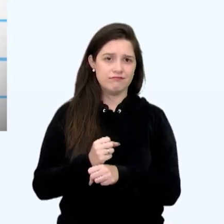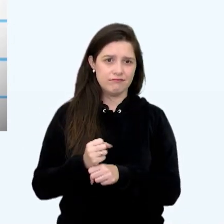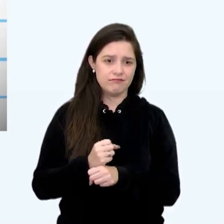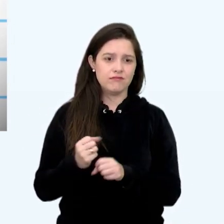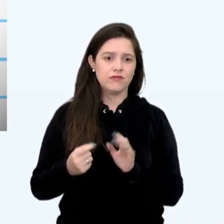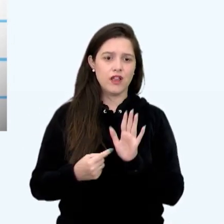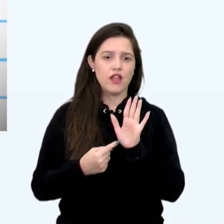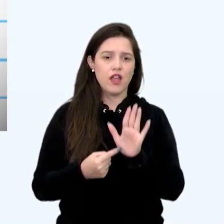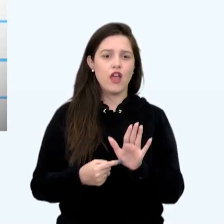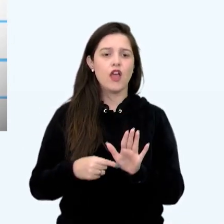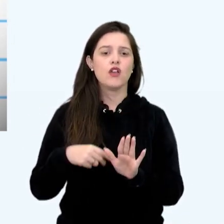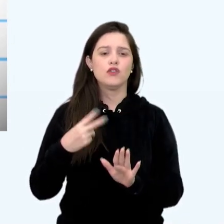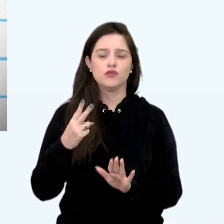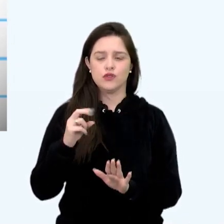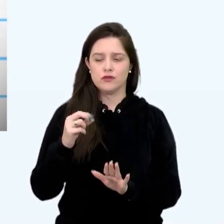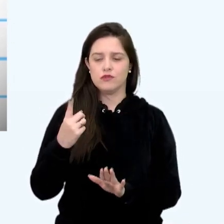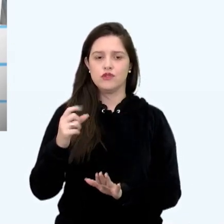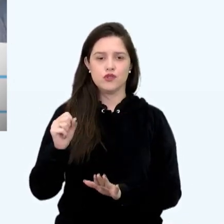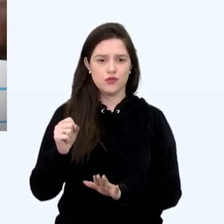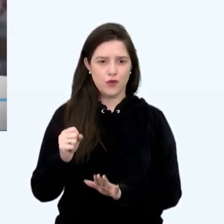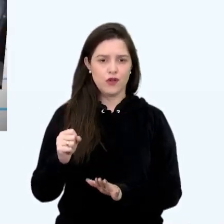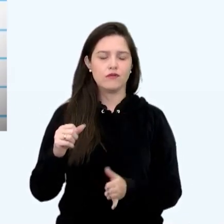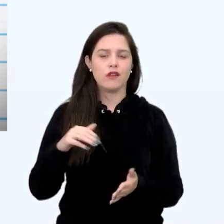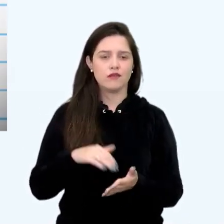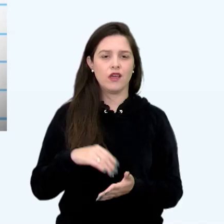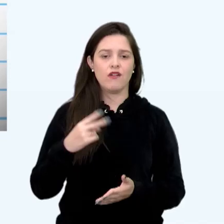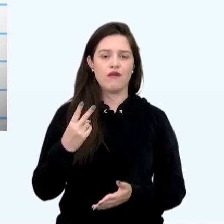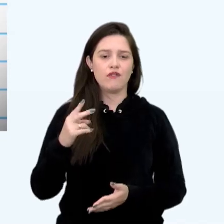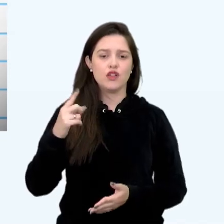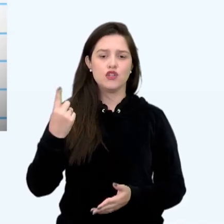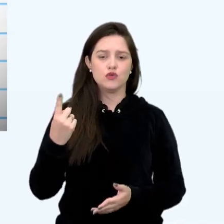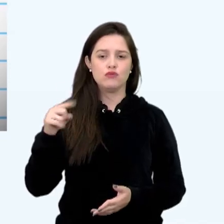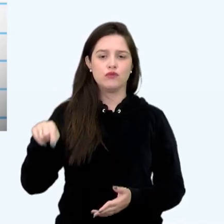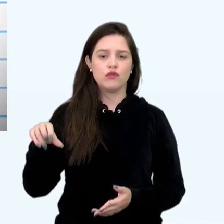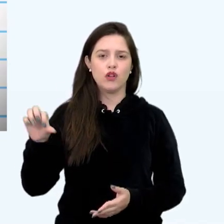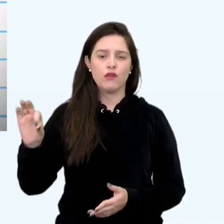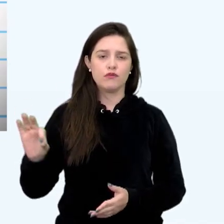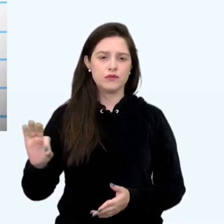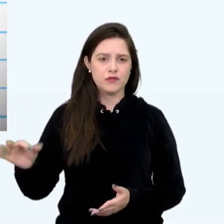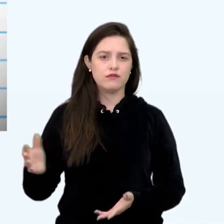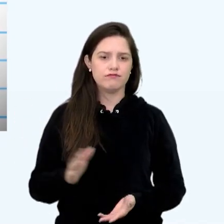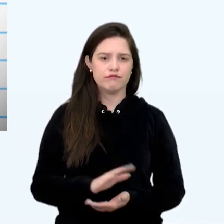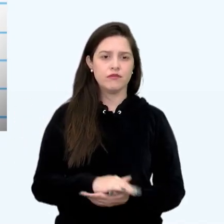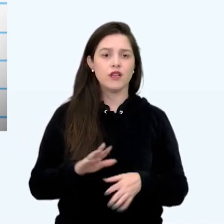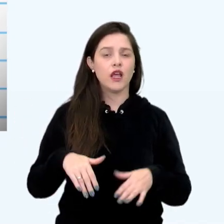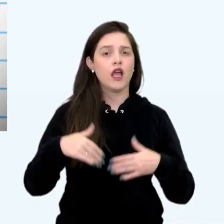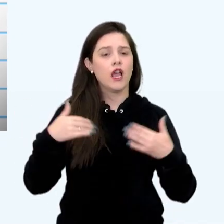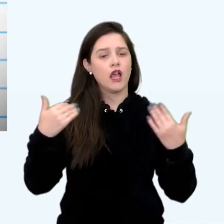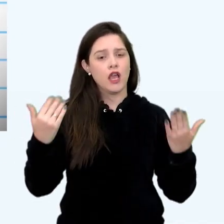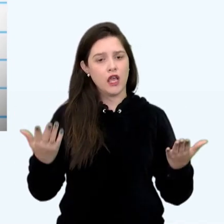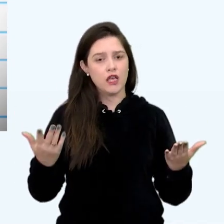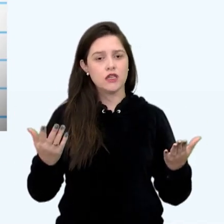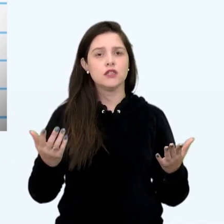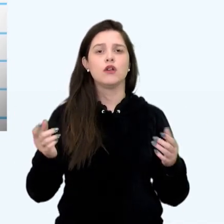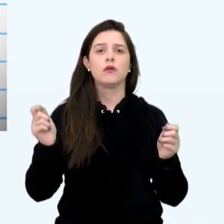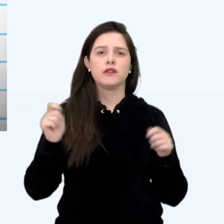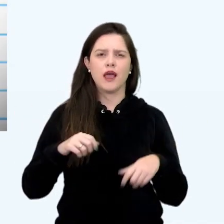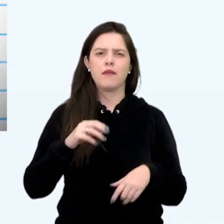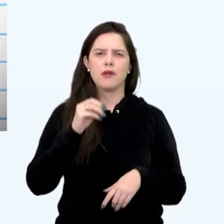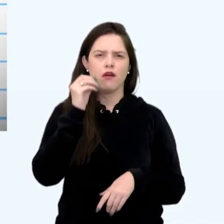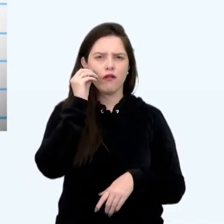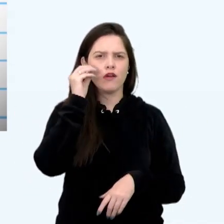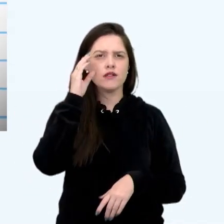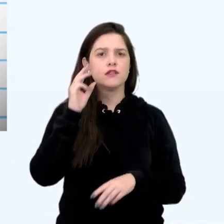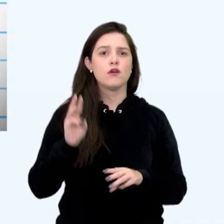a 21,9% em 2018. Interessante, não? Então, convidamos você a conhecer uma página